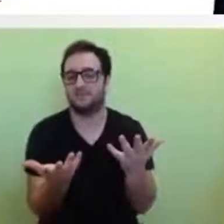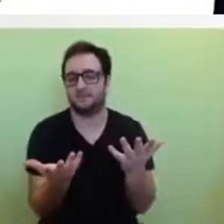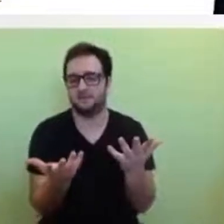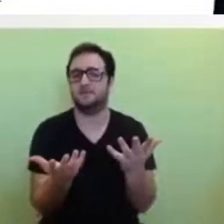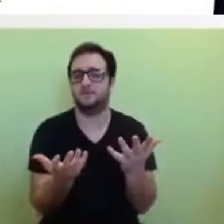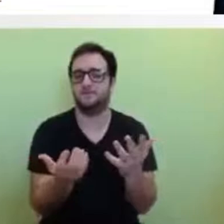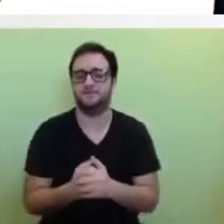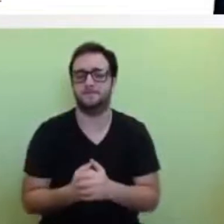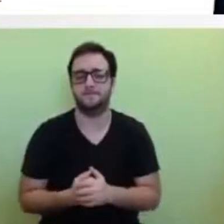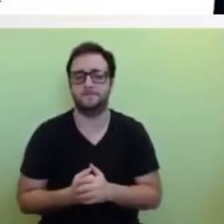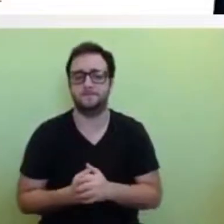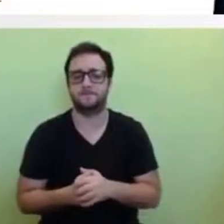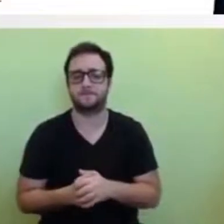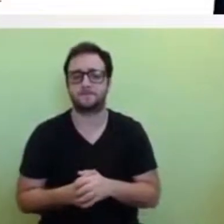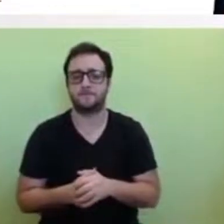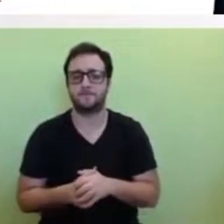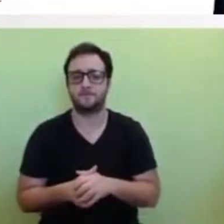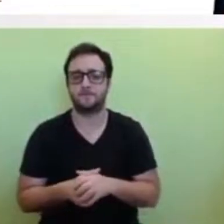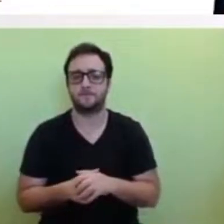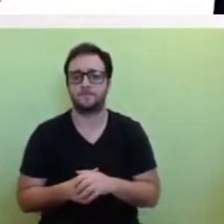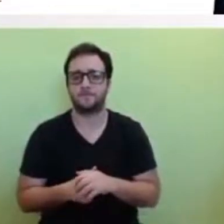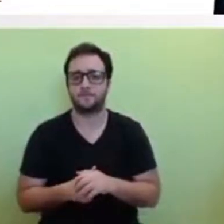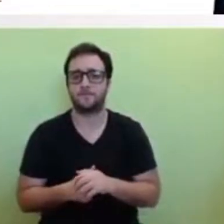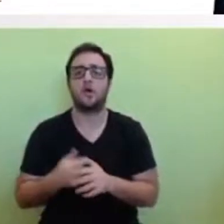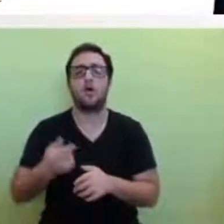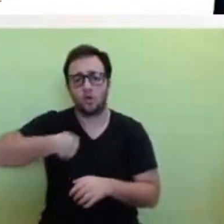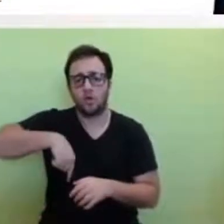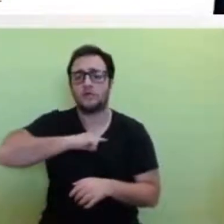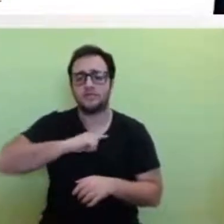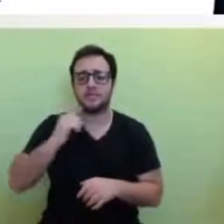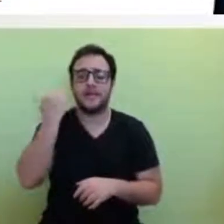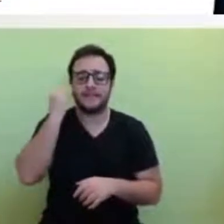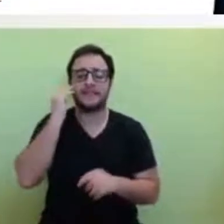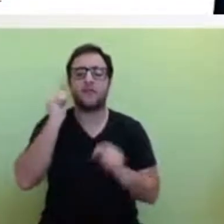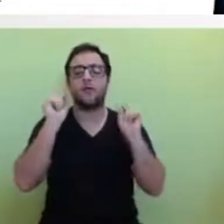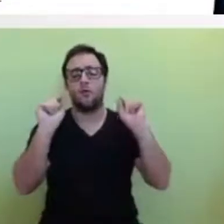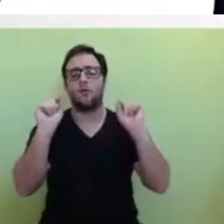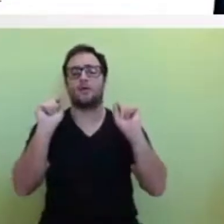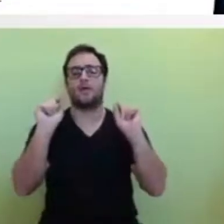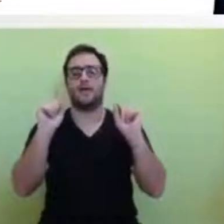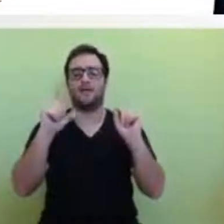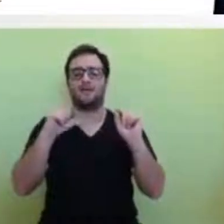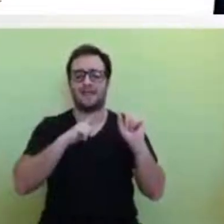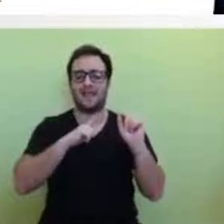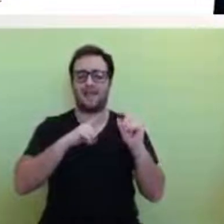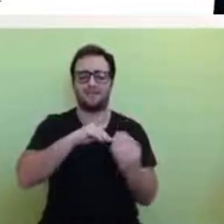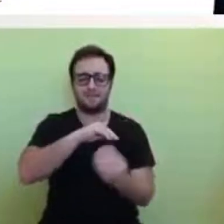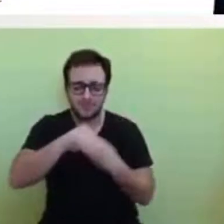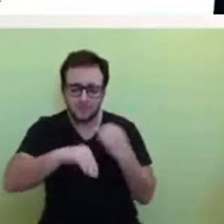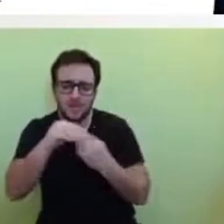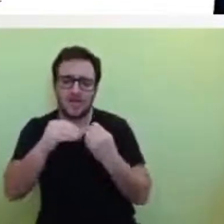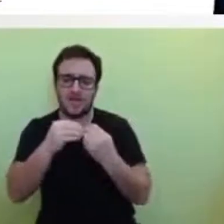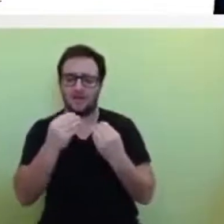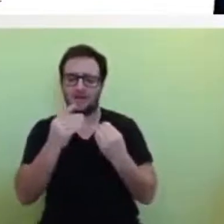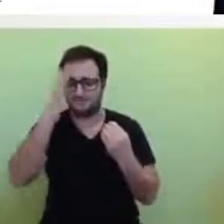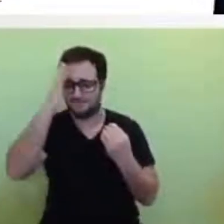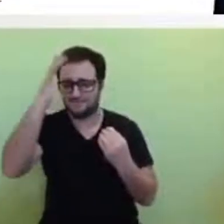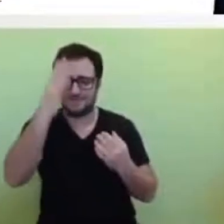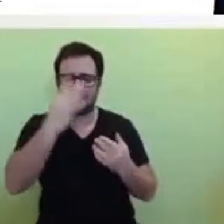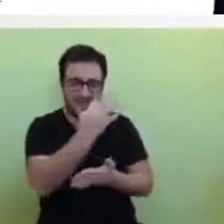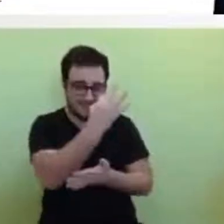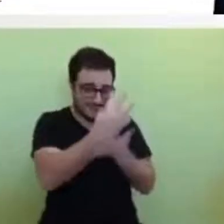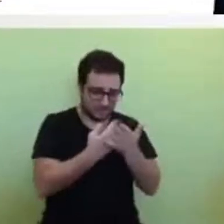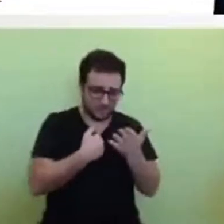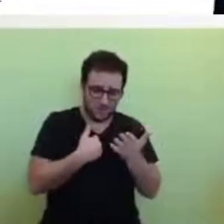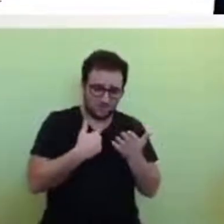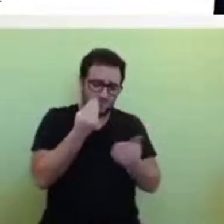mas a gente entende que é um processo misto. Porque, embora você pegue um texto, estude para depois registrar ele por meio de